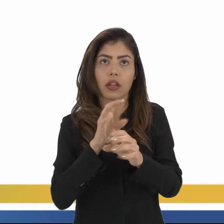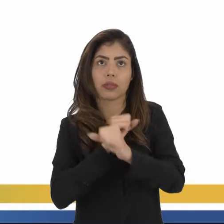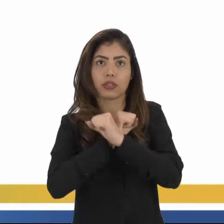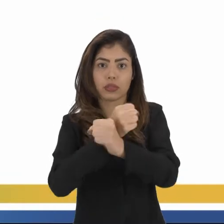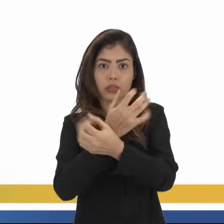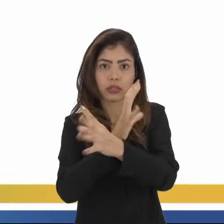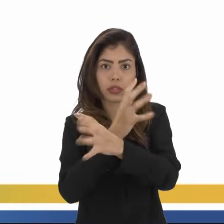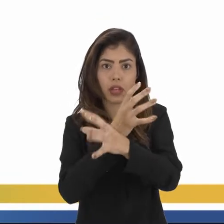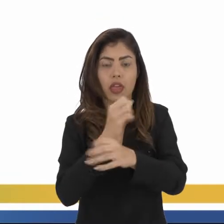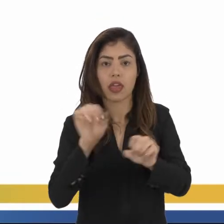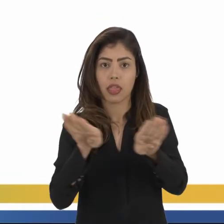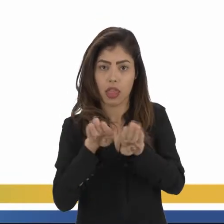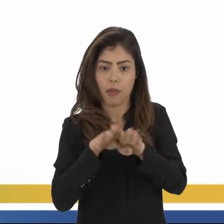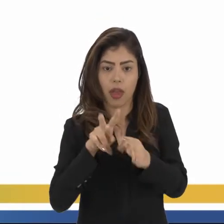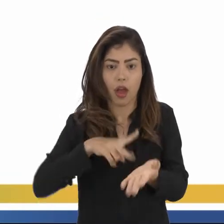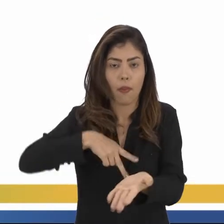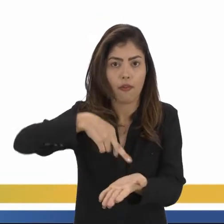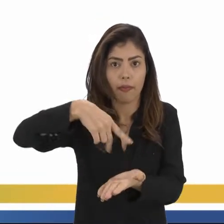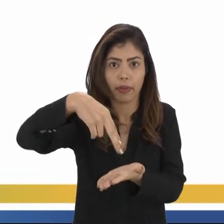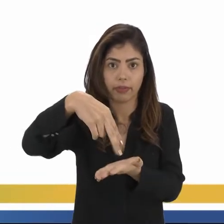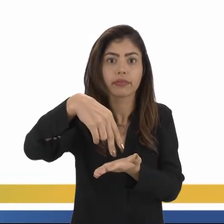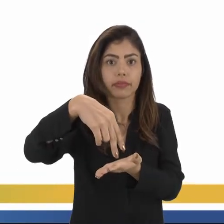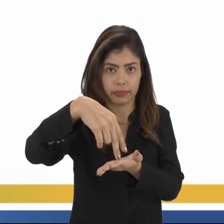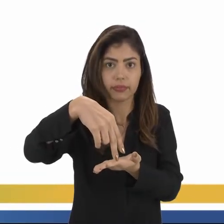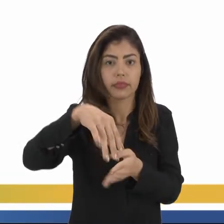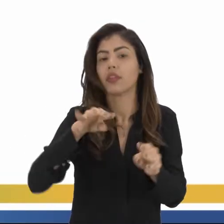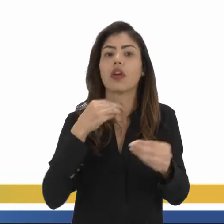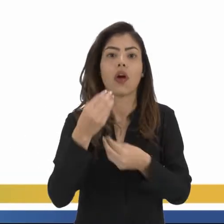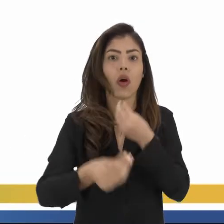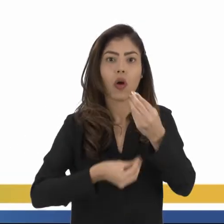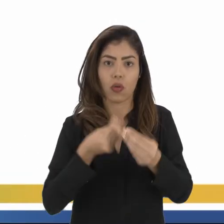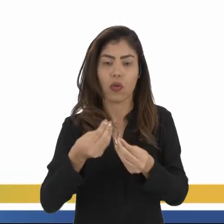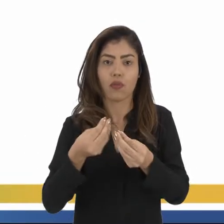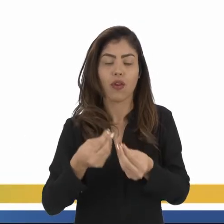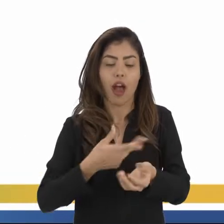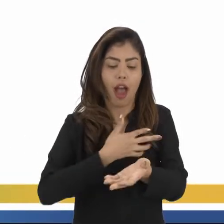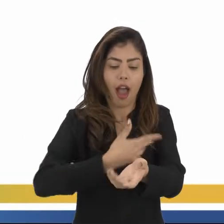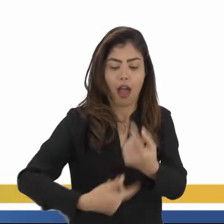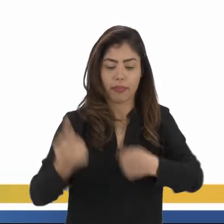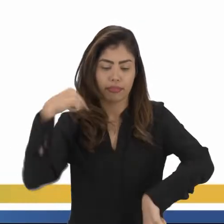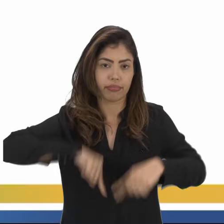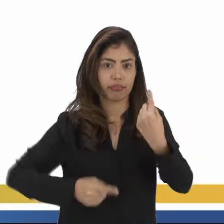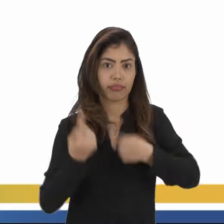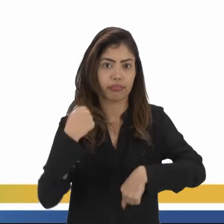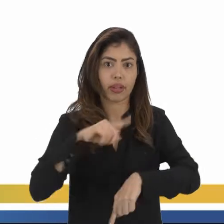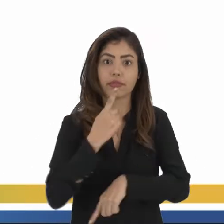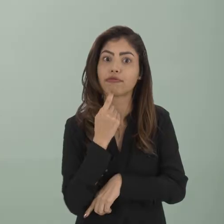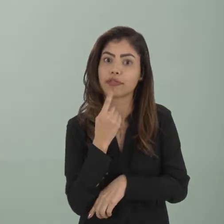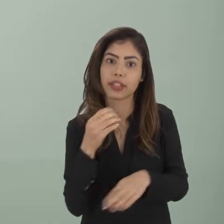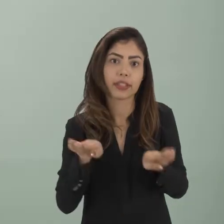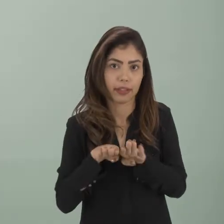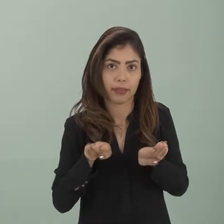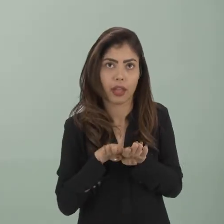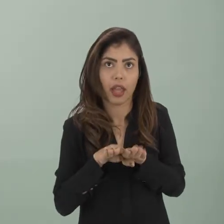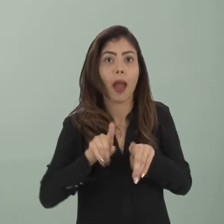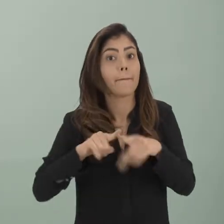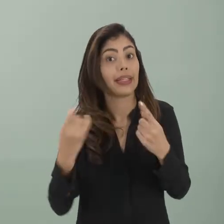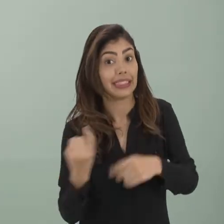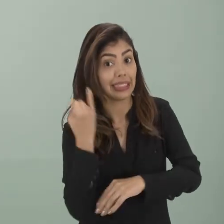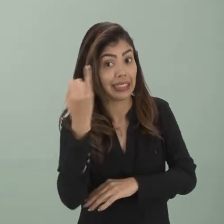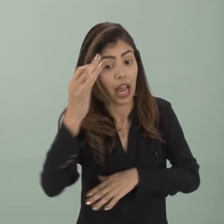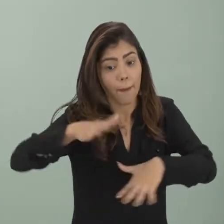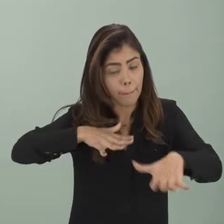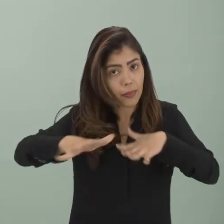as realizações dos movimentos peristálticos, como o fluxo sanguíneo, como a gente já viu, mas principalmente